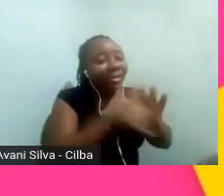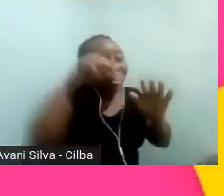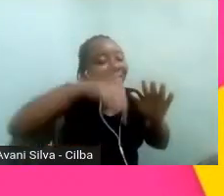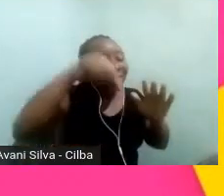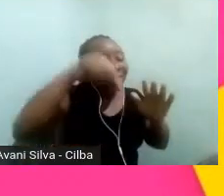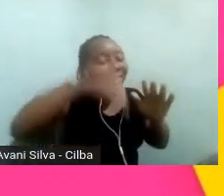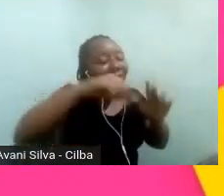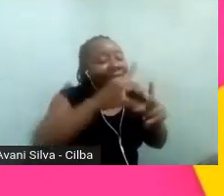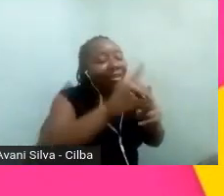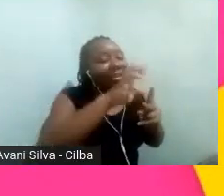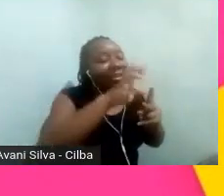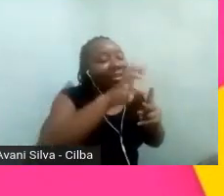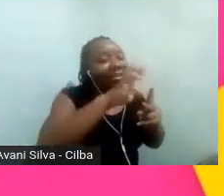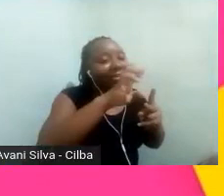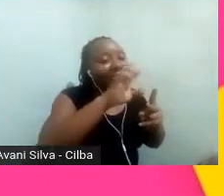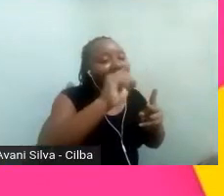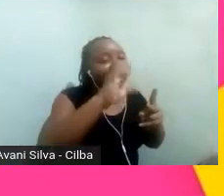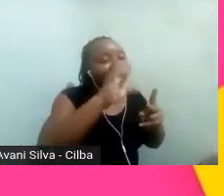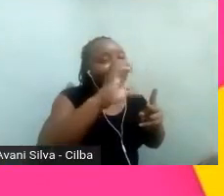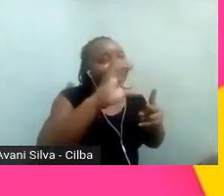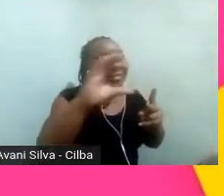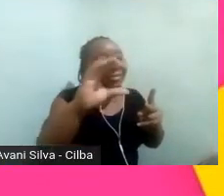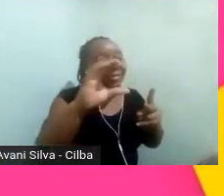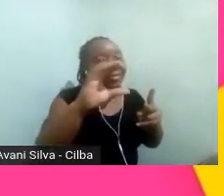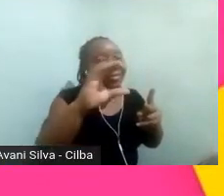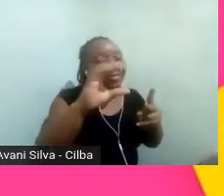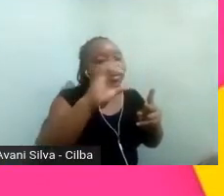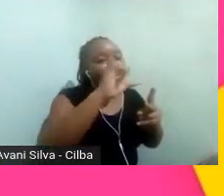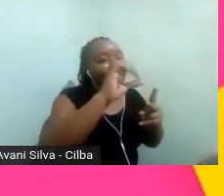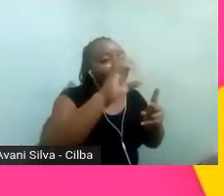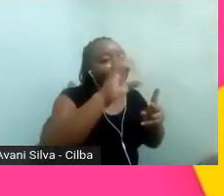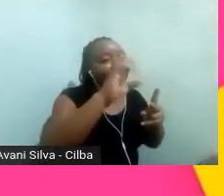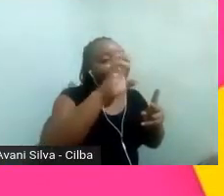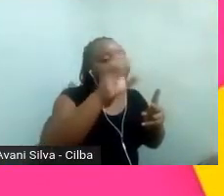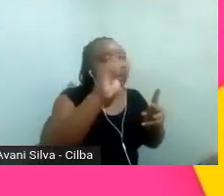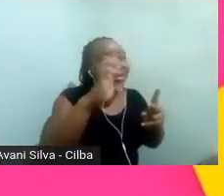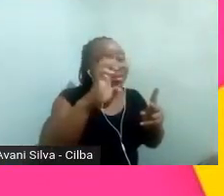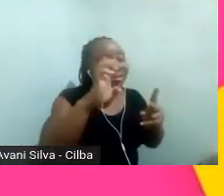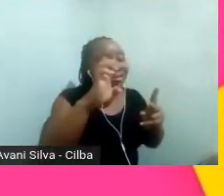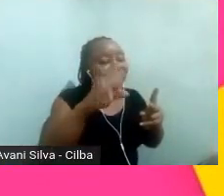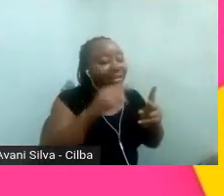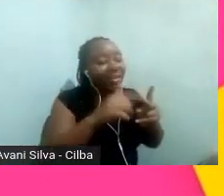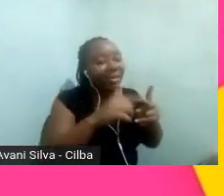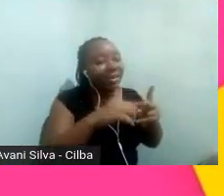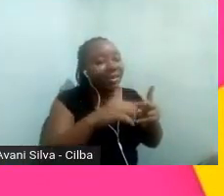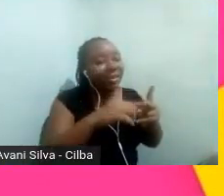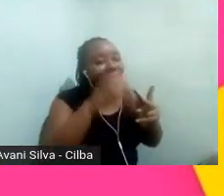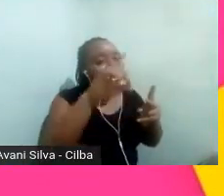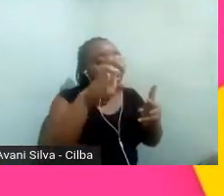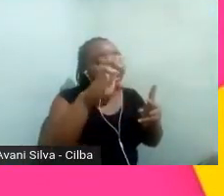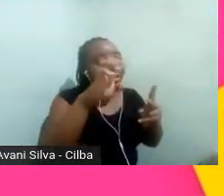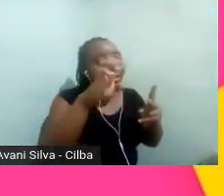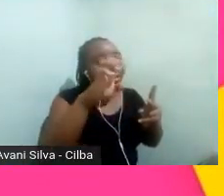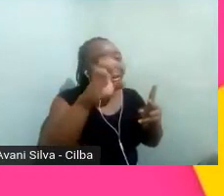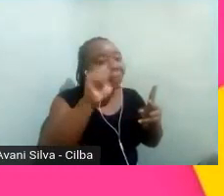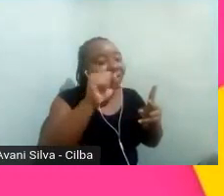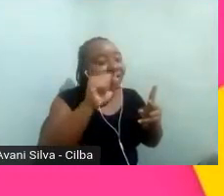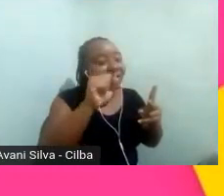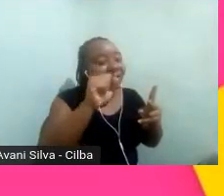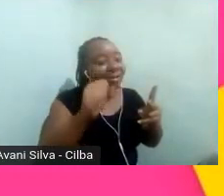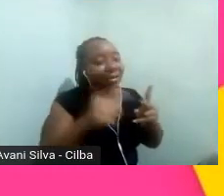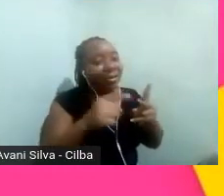10. Ah, detalhe, 10 aqui ó, de descer é diferente se eu escrever a letra